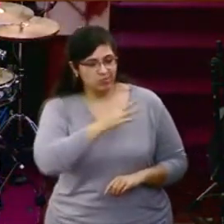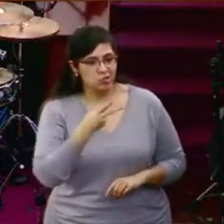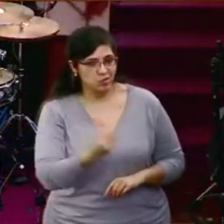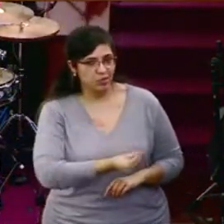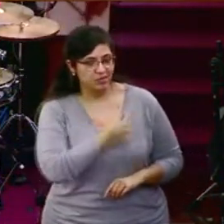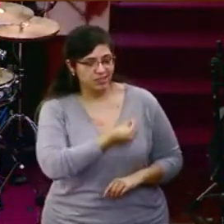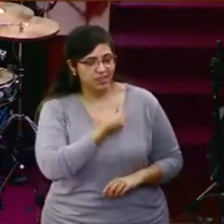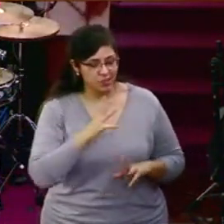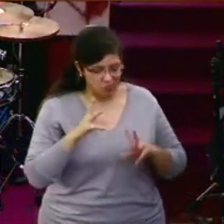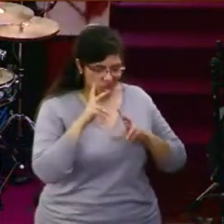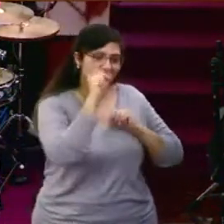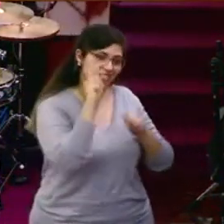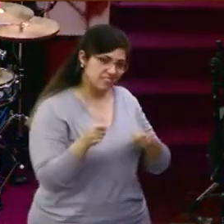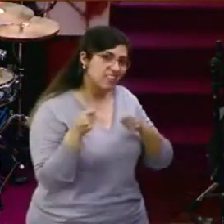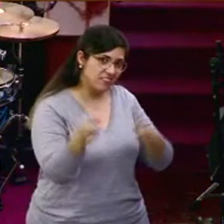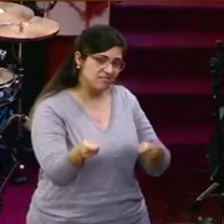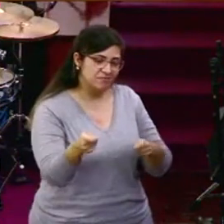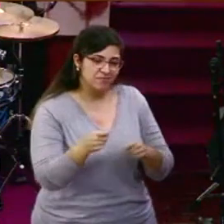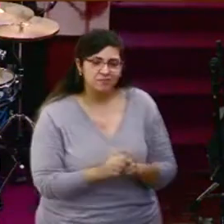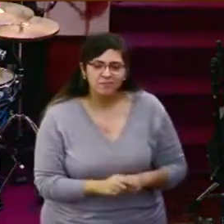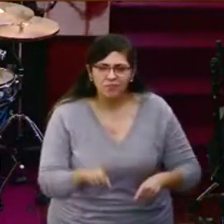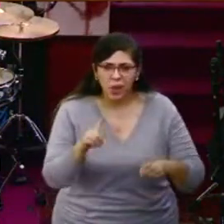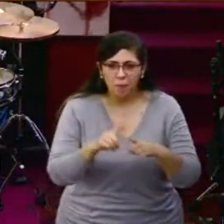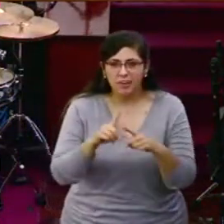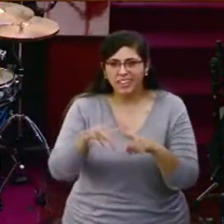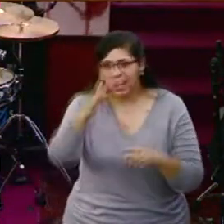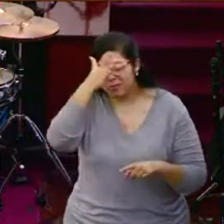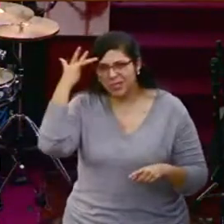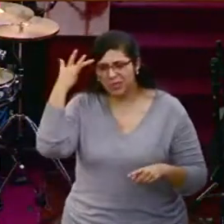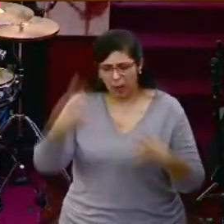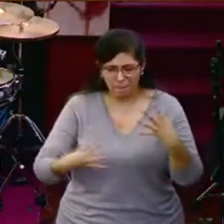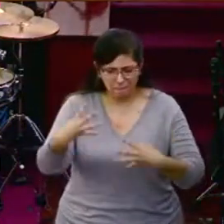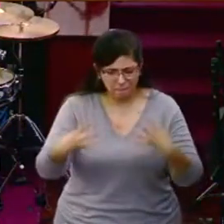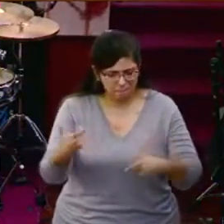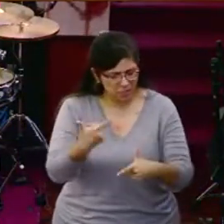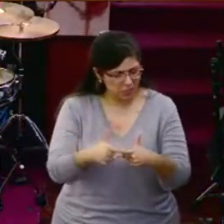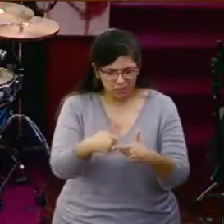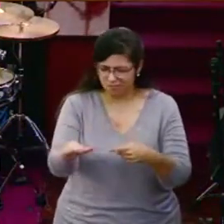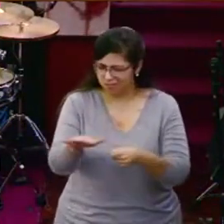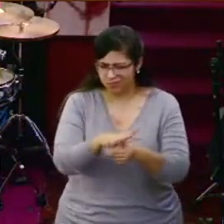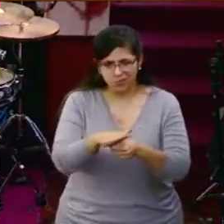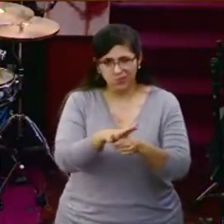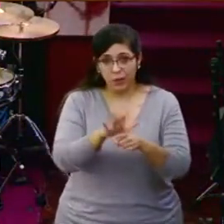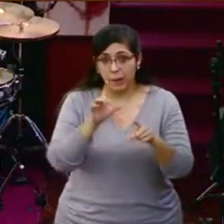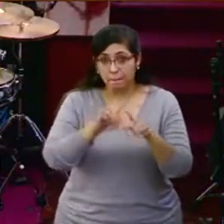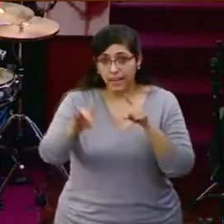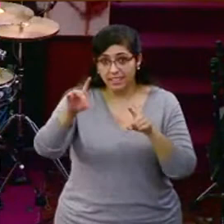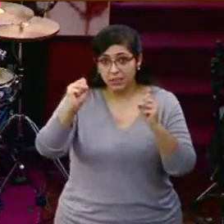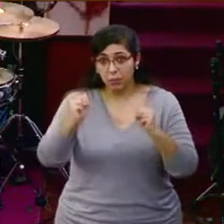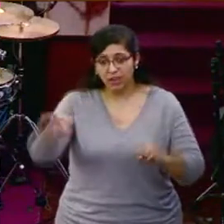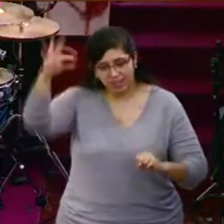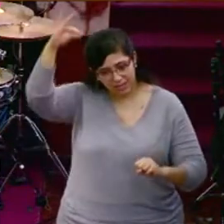porque as pessoas conseguem suportar grandes adversidades pelo poder do espírito santo